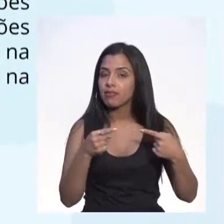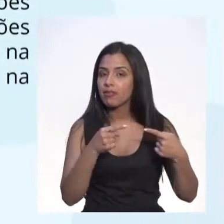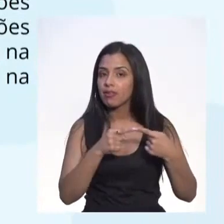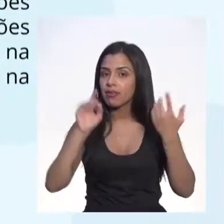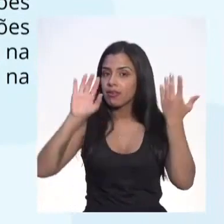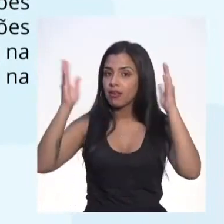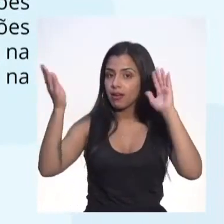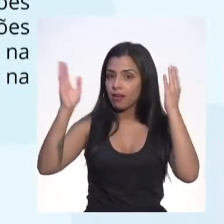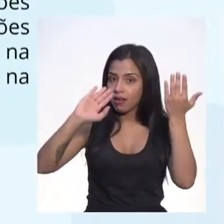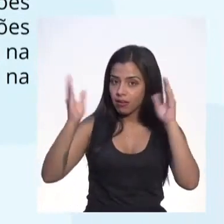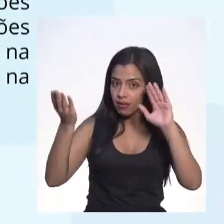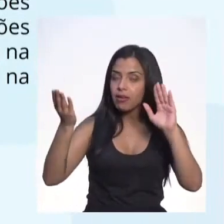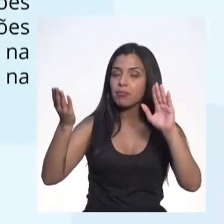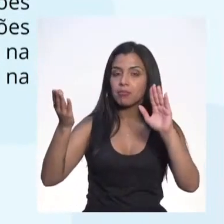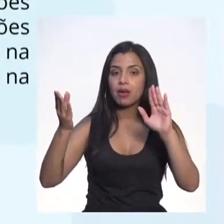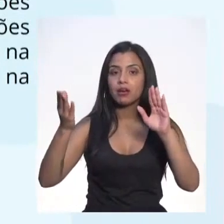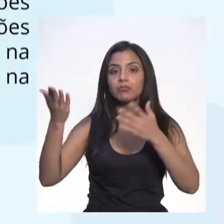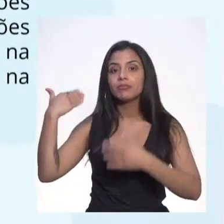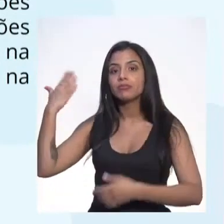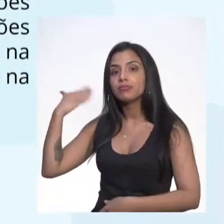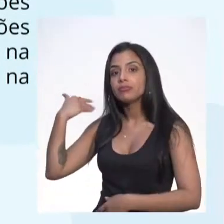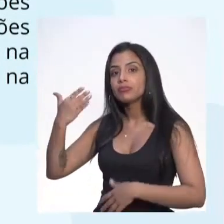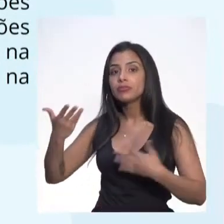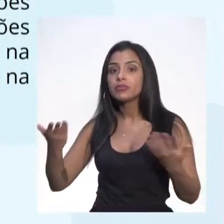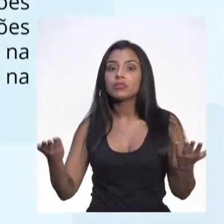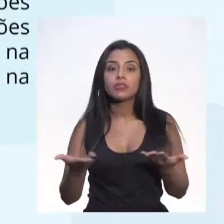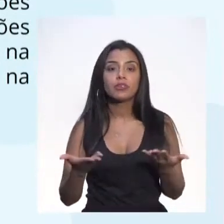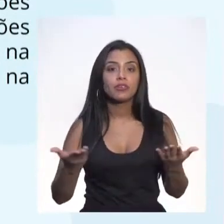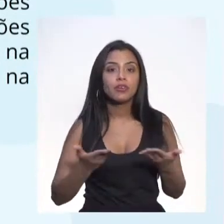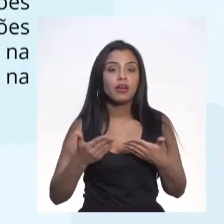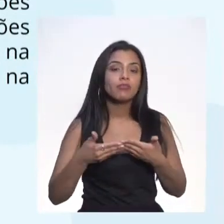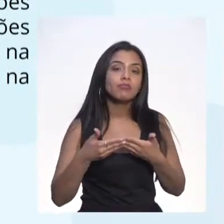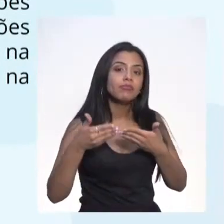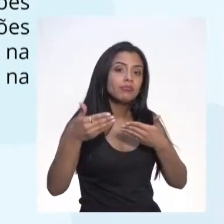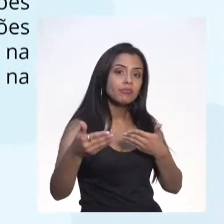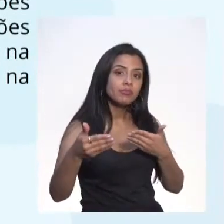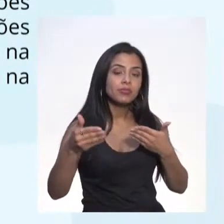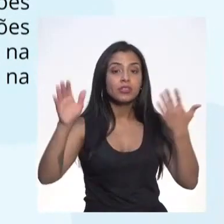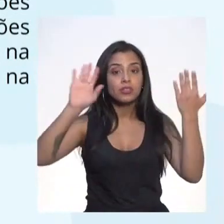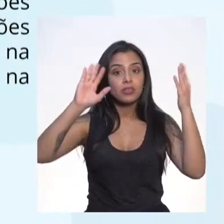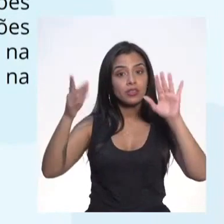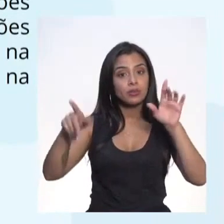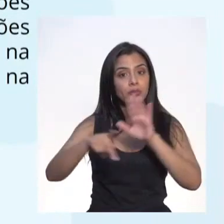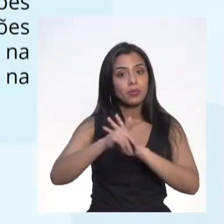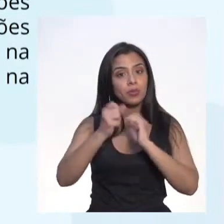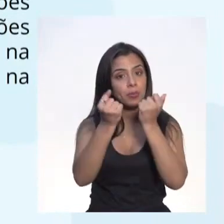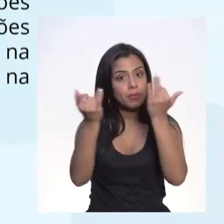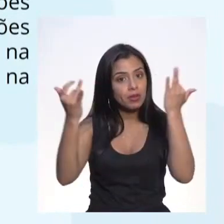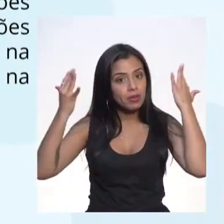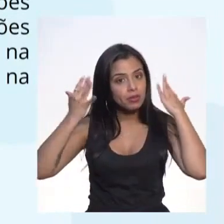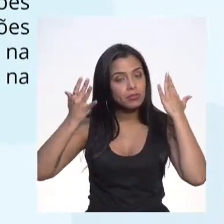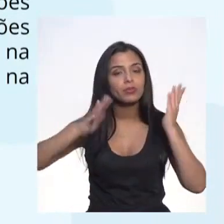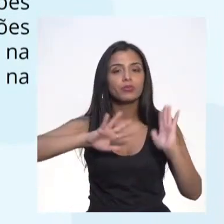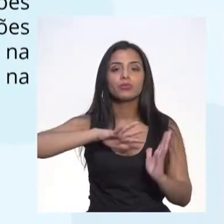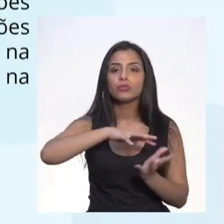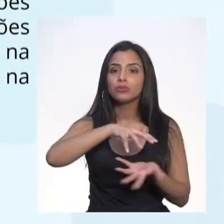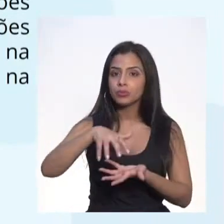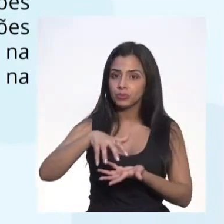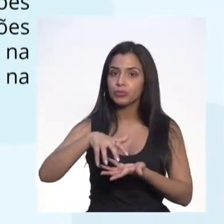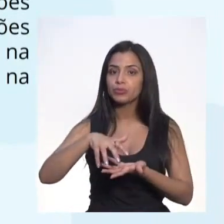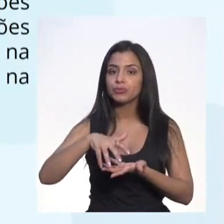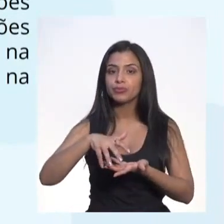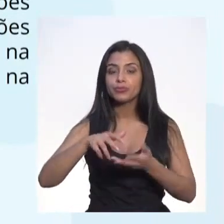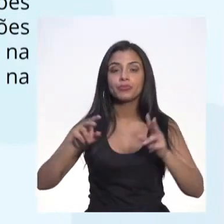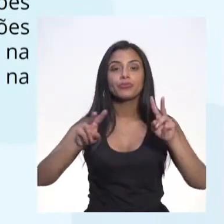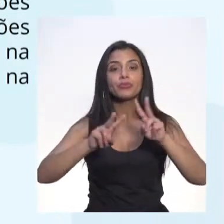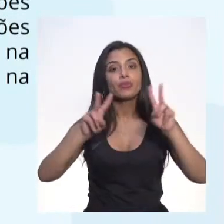do presente e do passado às condições atuais dos domínios naturais e do meio ambiente na escala mundial, como